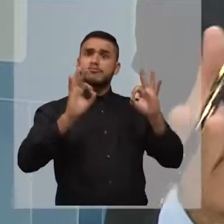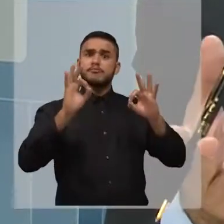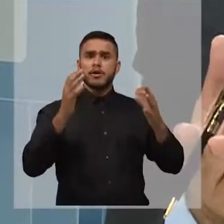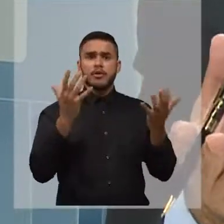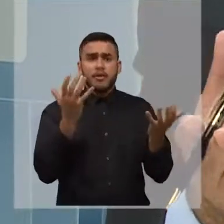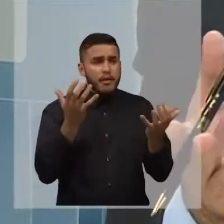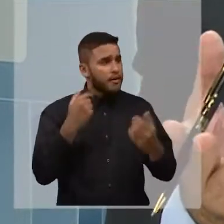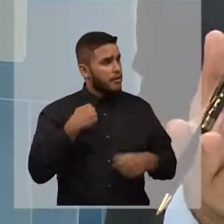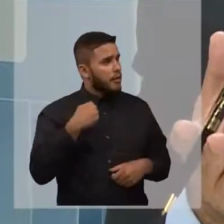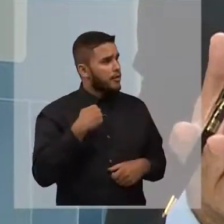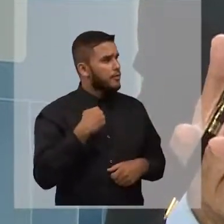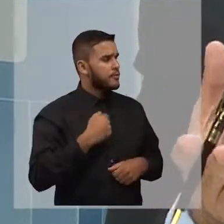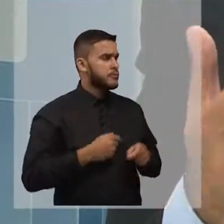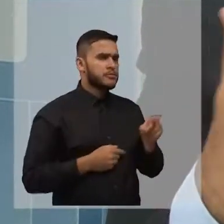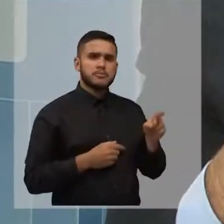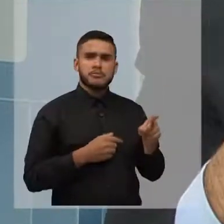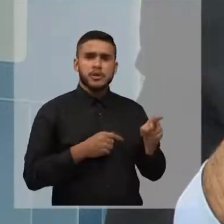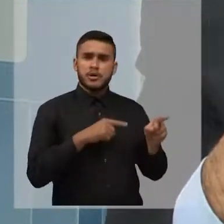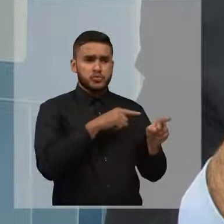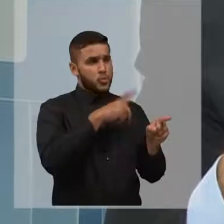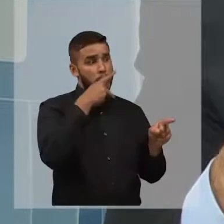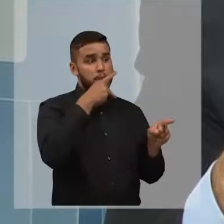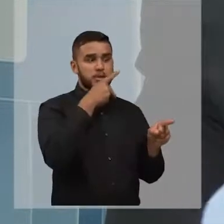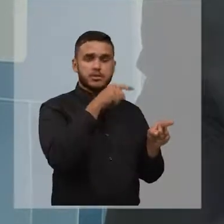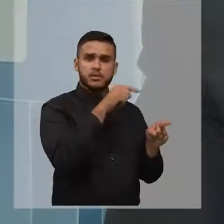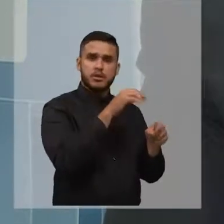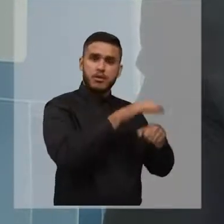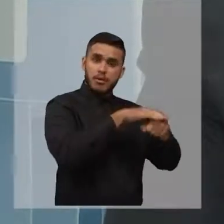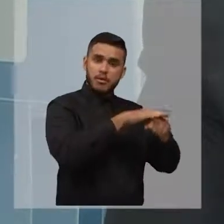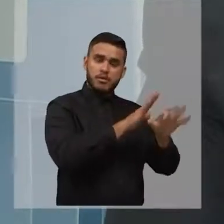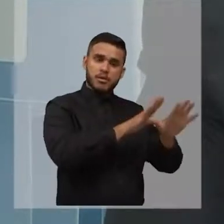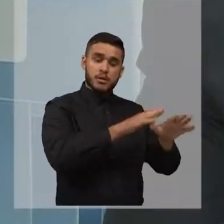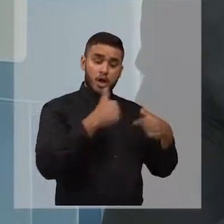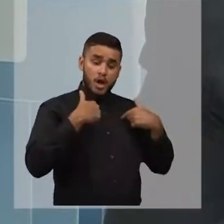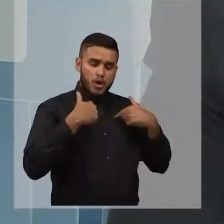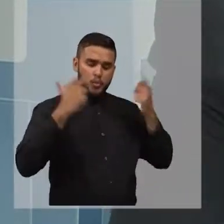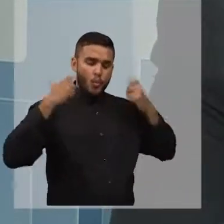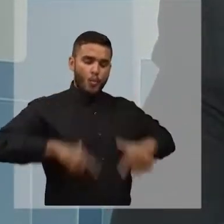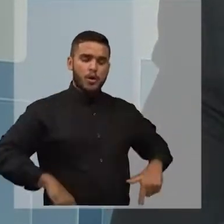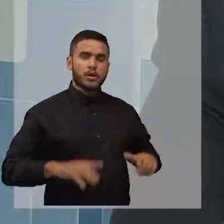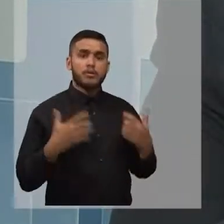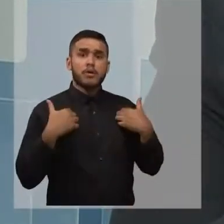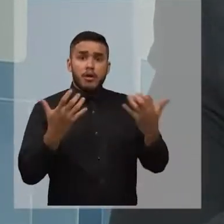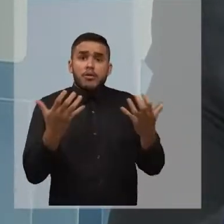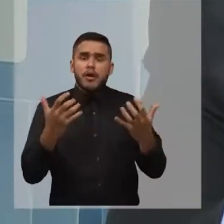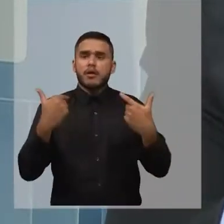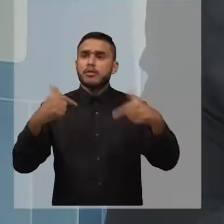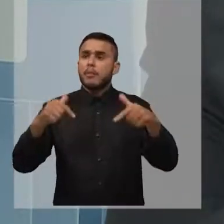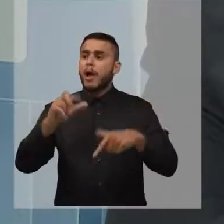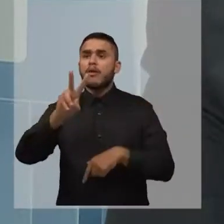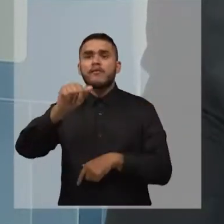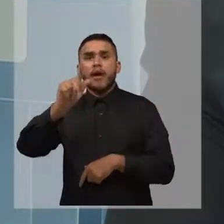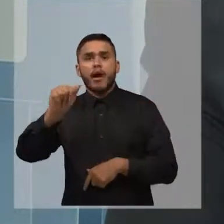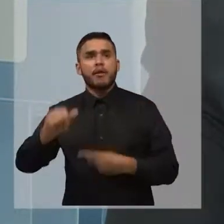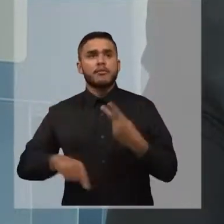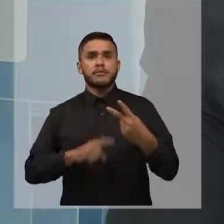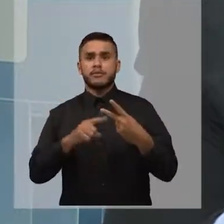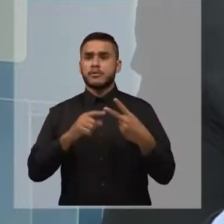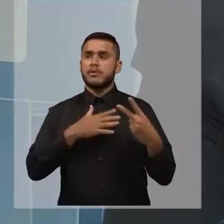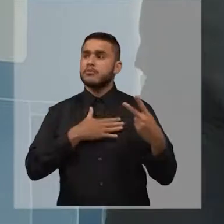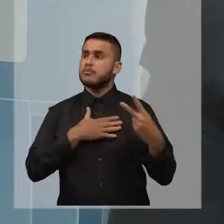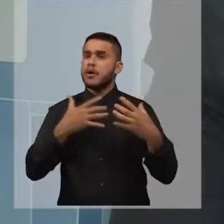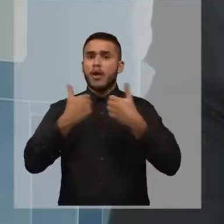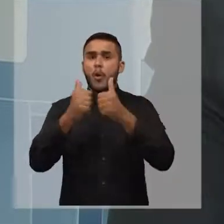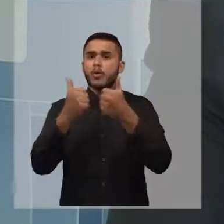sua participação política partidária, eu penso como cidadão. E como cidadão, eu quero emprego para o meu país, para meus filhos conseguirem emprego mais fácil, eu quero um transporte de qualidade